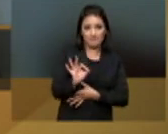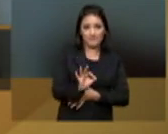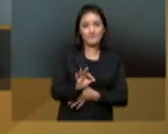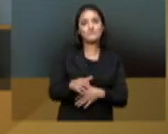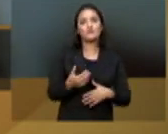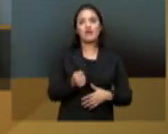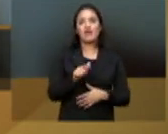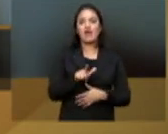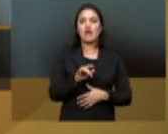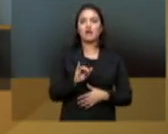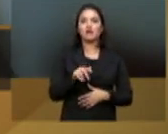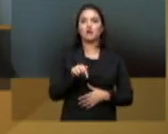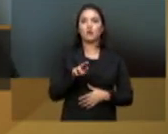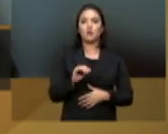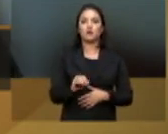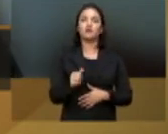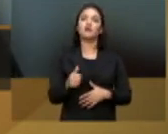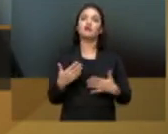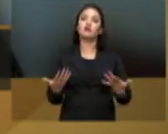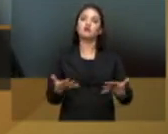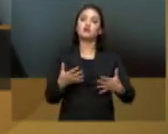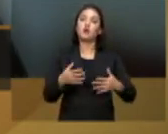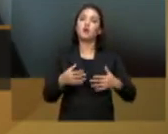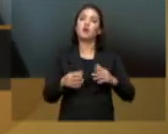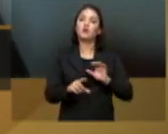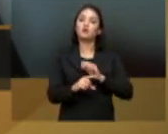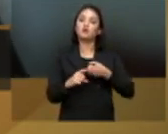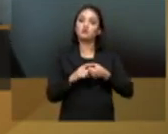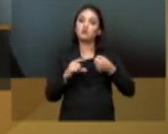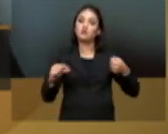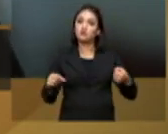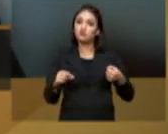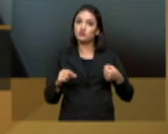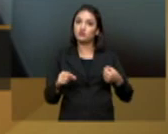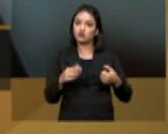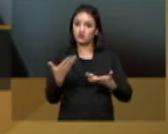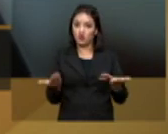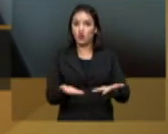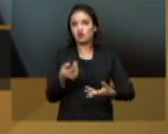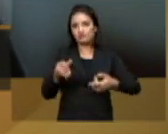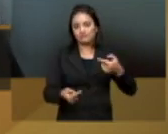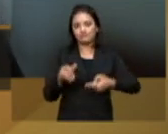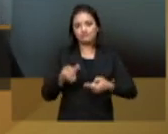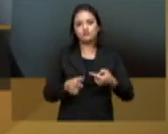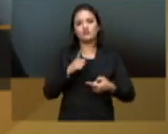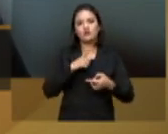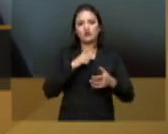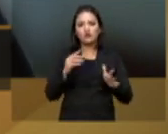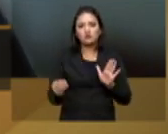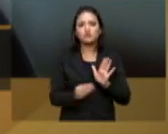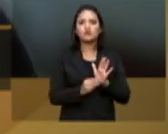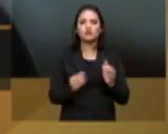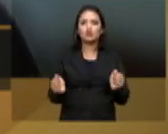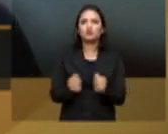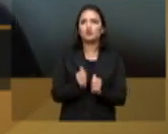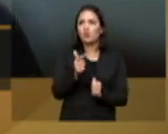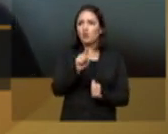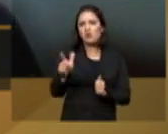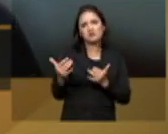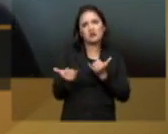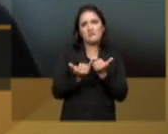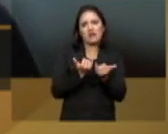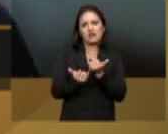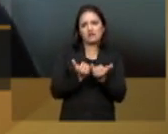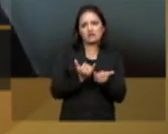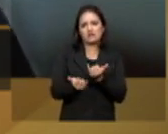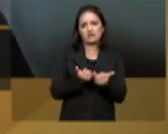ponto, recorde-se que o dispositivo ora questionado foi introduzido no sistema jurídico em conjunto com outro bastante semelhante,